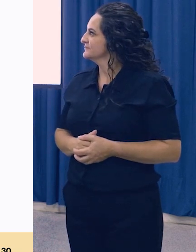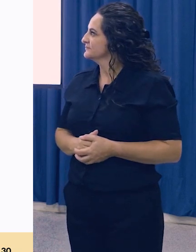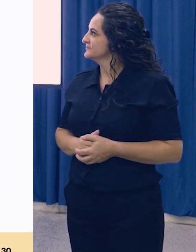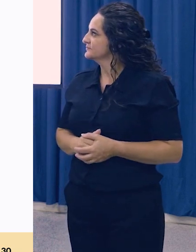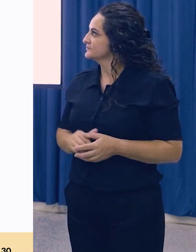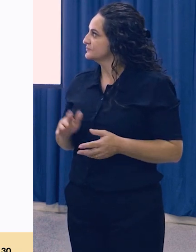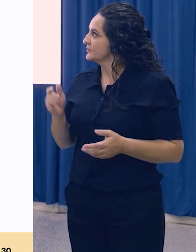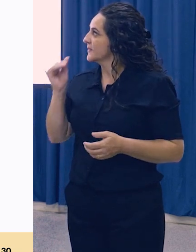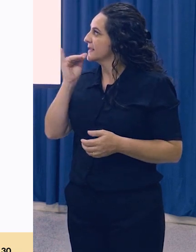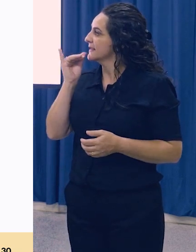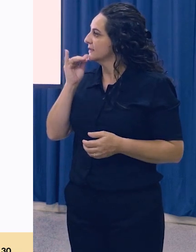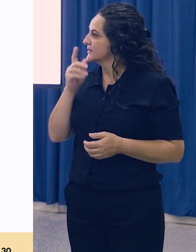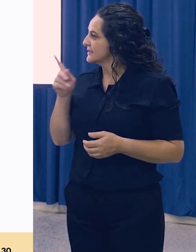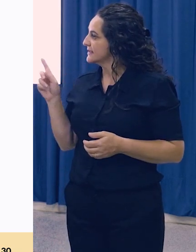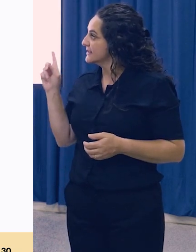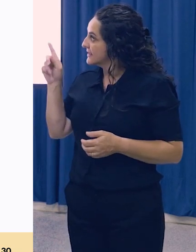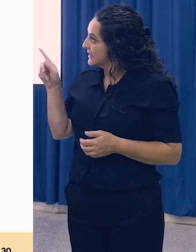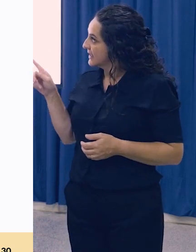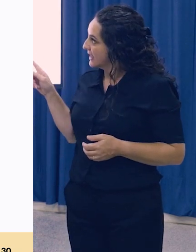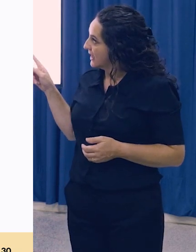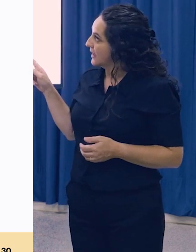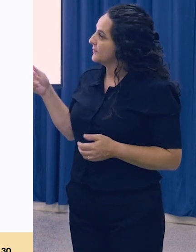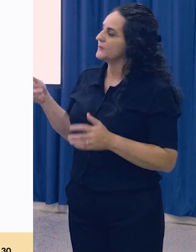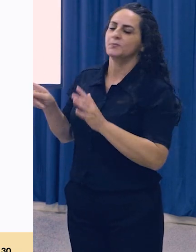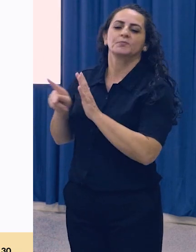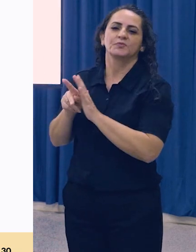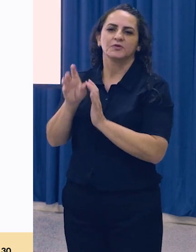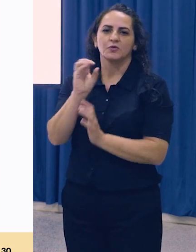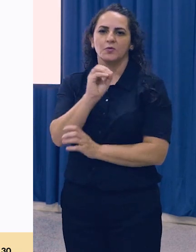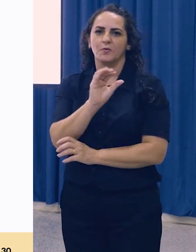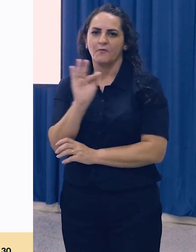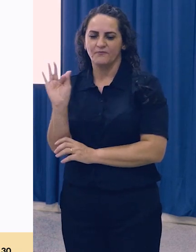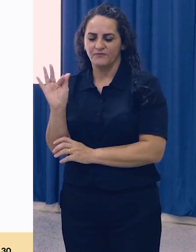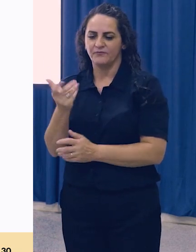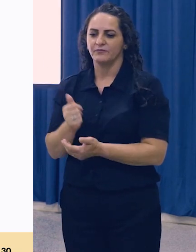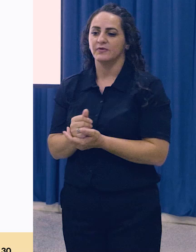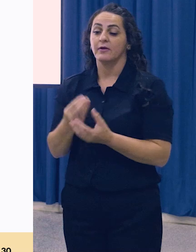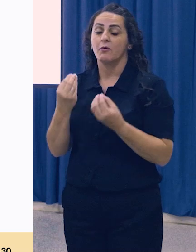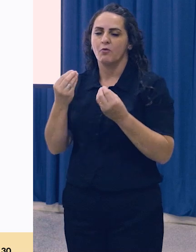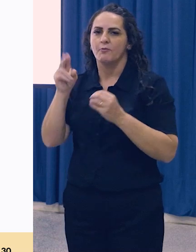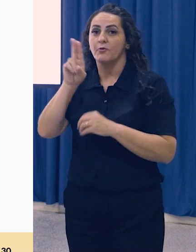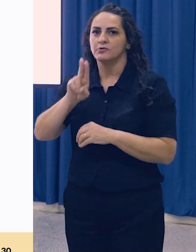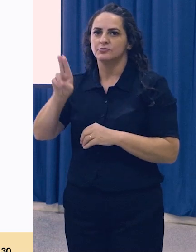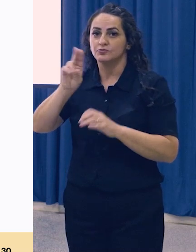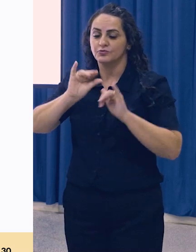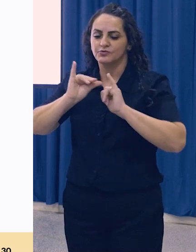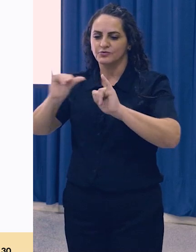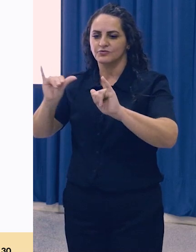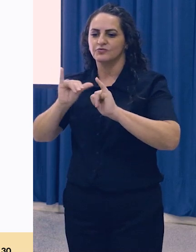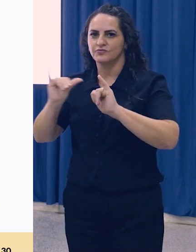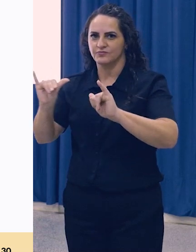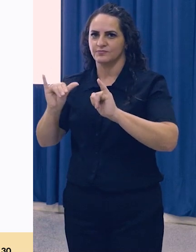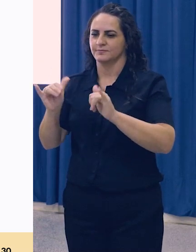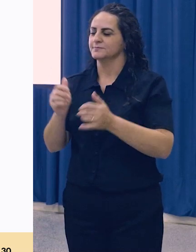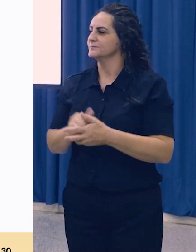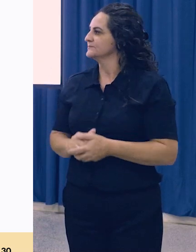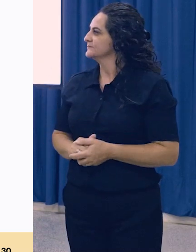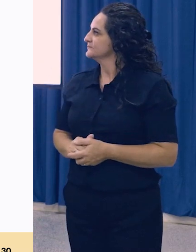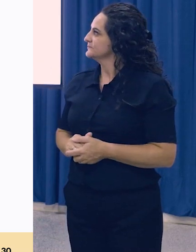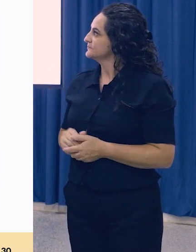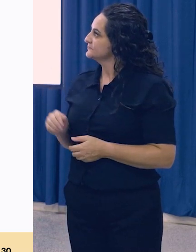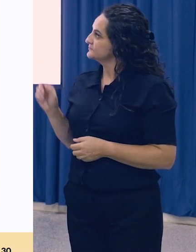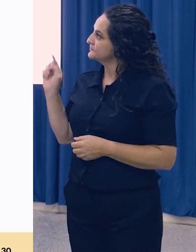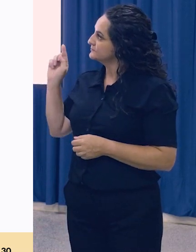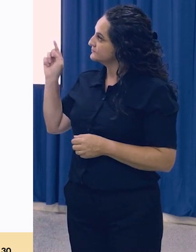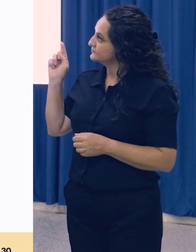Aqui eu trouxe alguns exemplos de mídias off, né? Dessas aplicações de divulgações fisicamente.